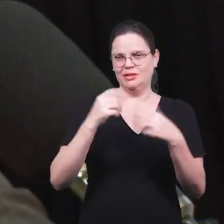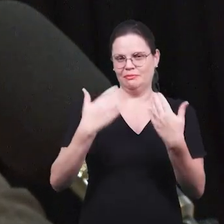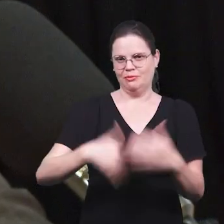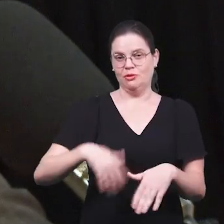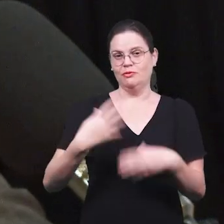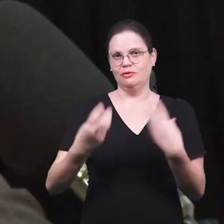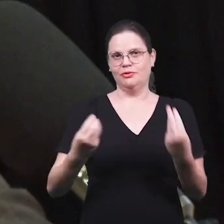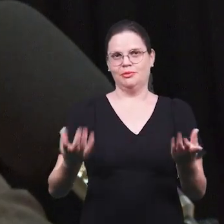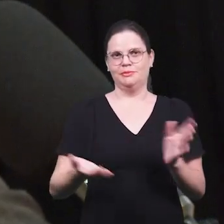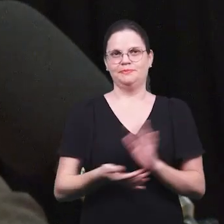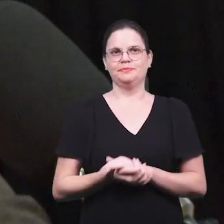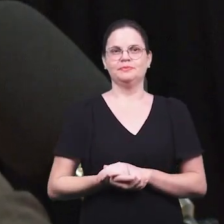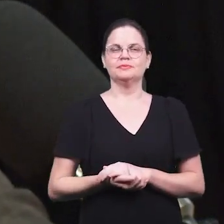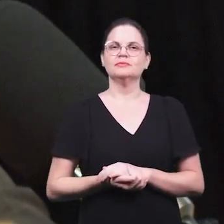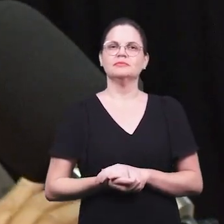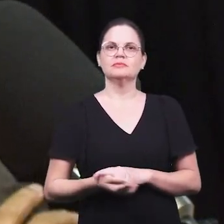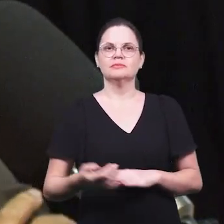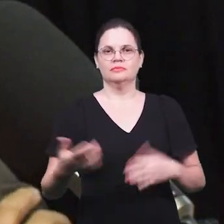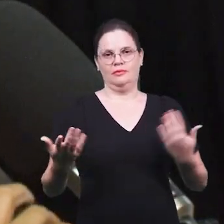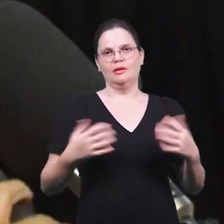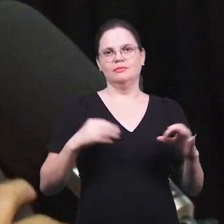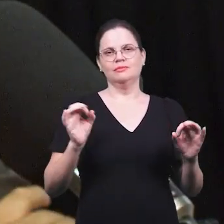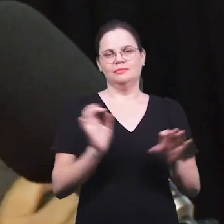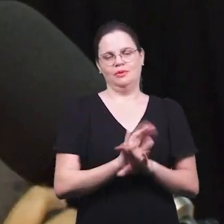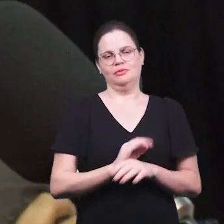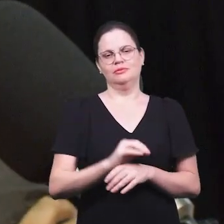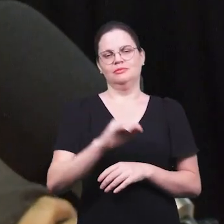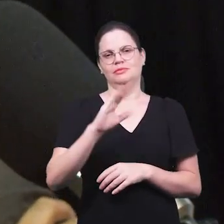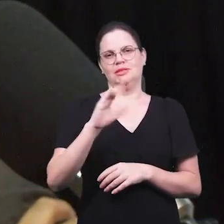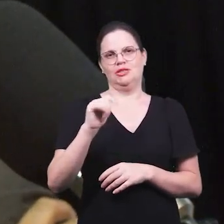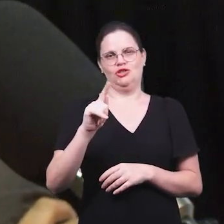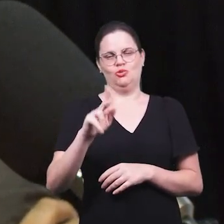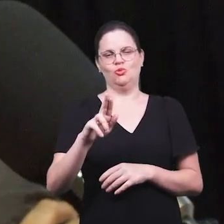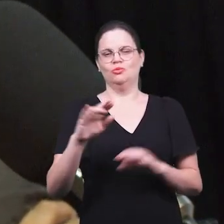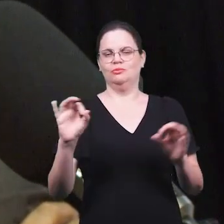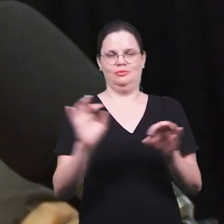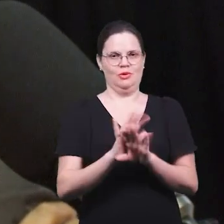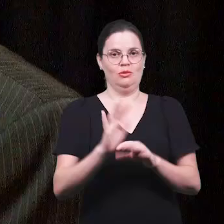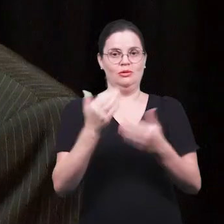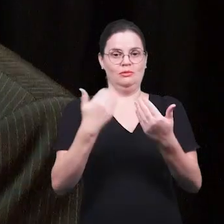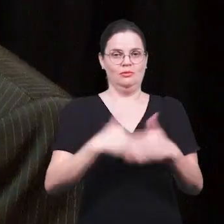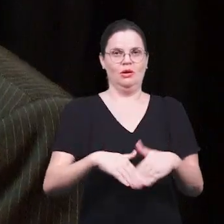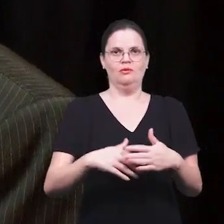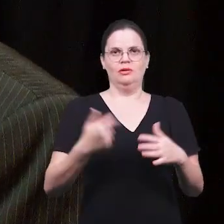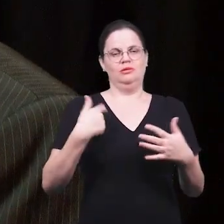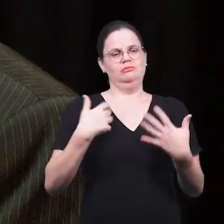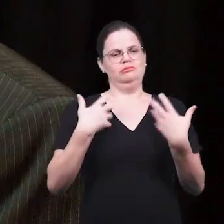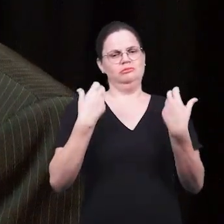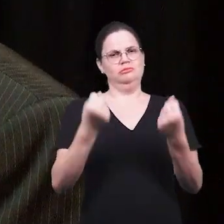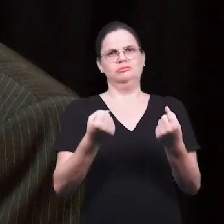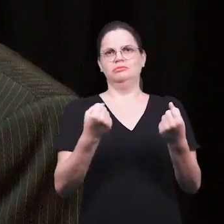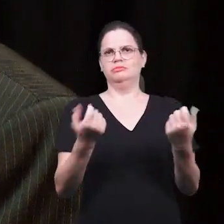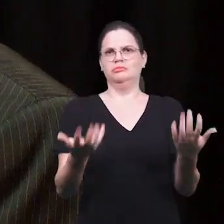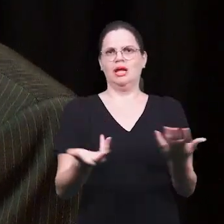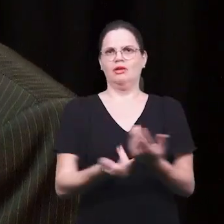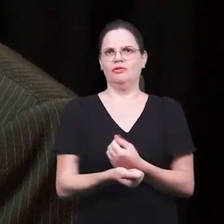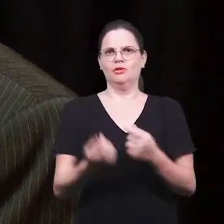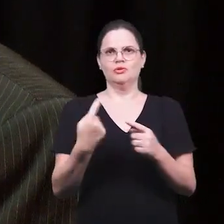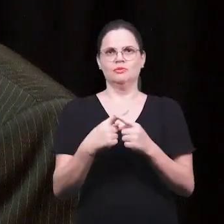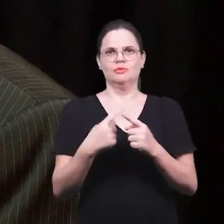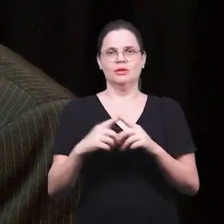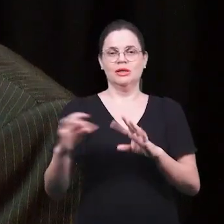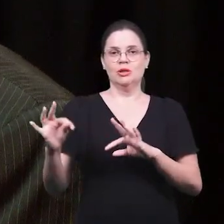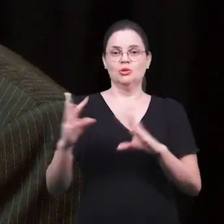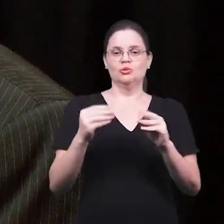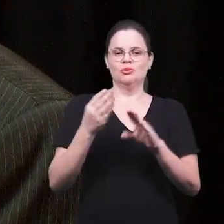milagre aí da CGU, tá certo? Da aprovação. Conta pra gente aí. Fez a prova, como é que foi? Fiz a prova da CGU e, Júlio,